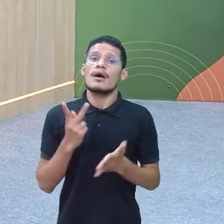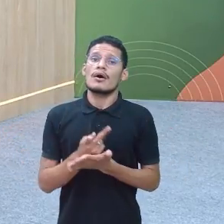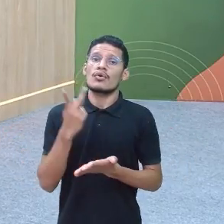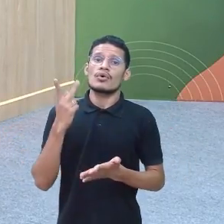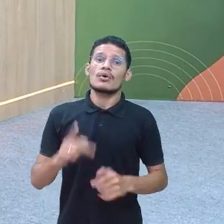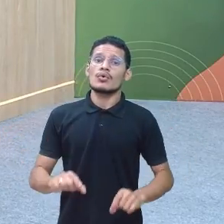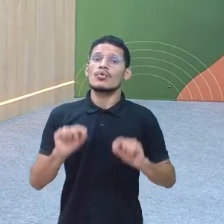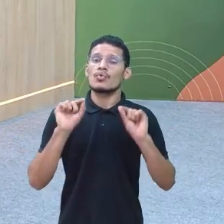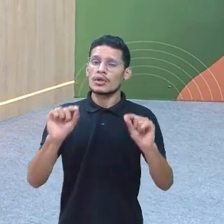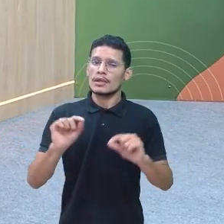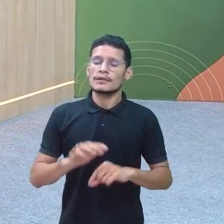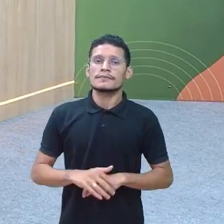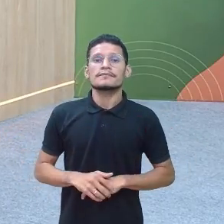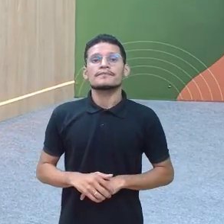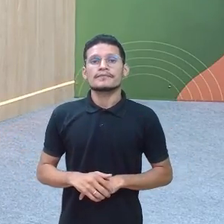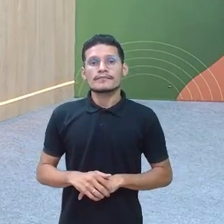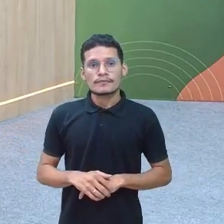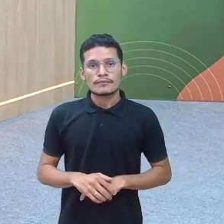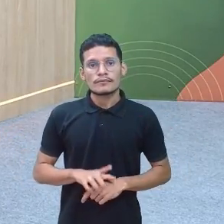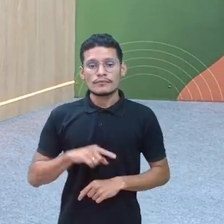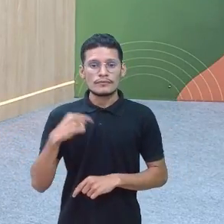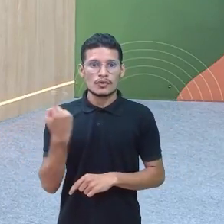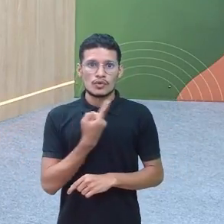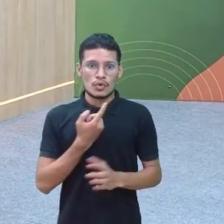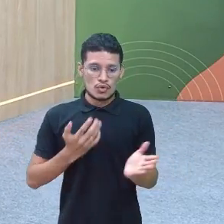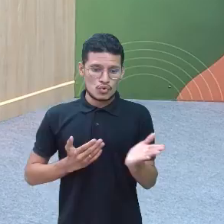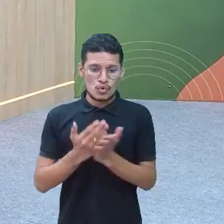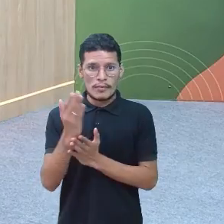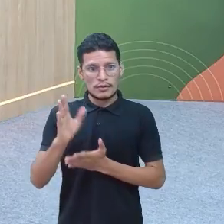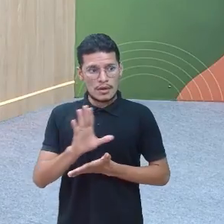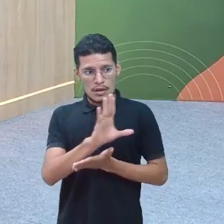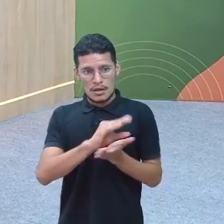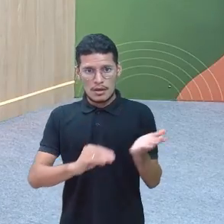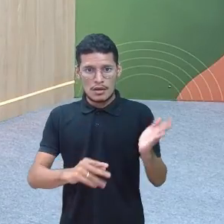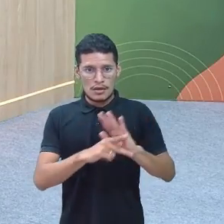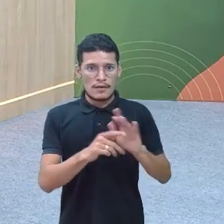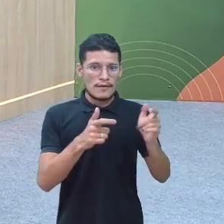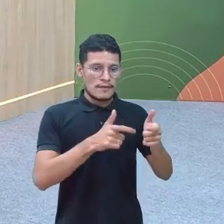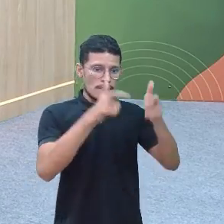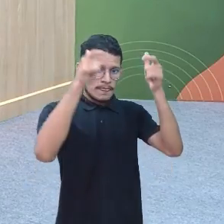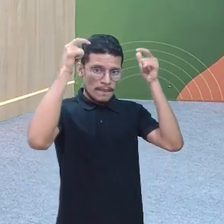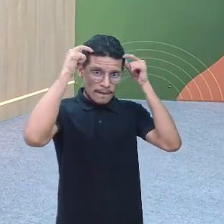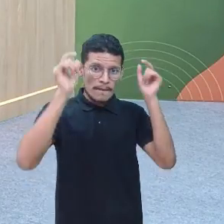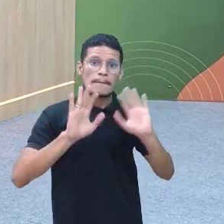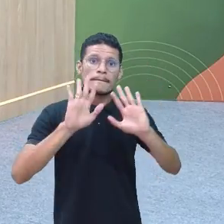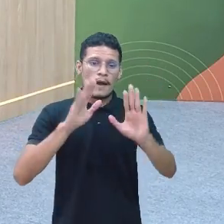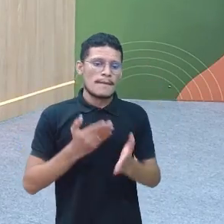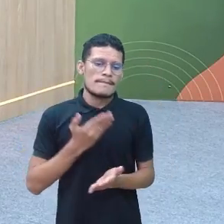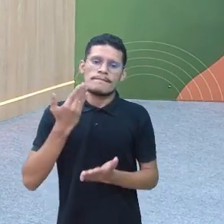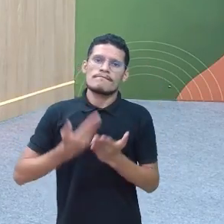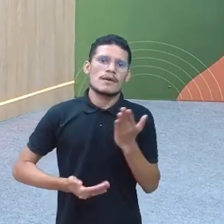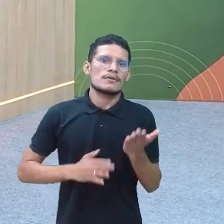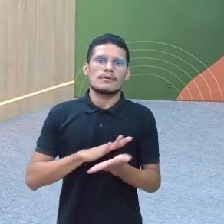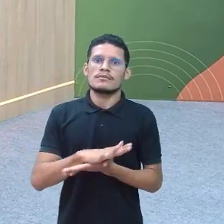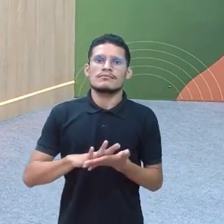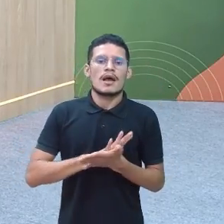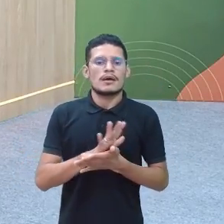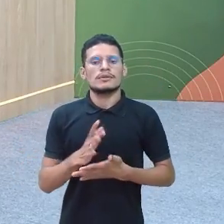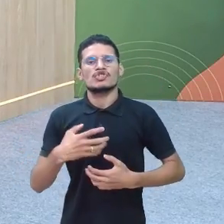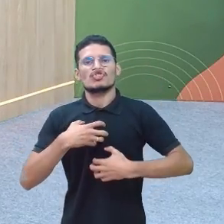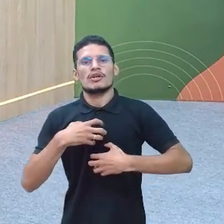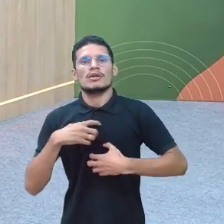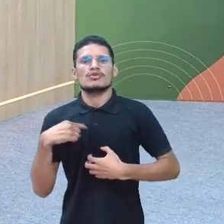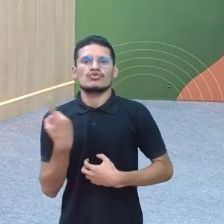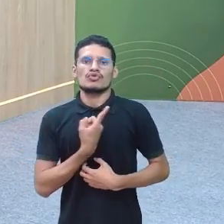danças, a gente começa a imitar essas danças da nobreza, mas sem perder aquele